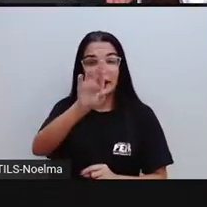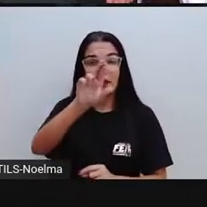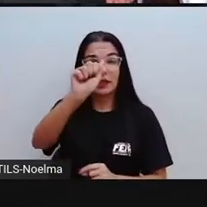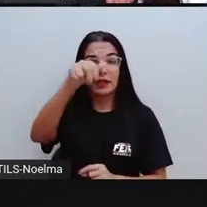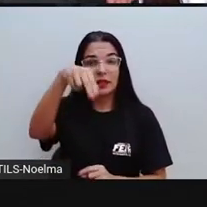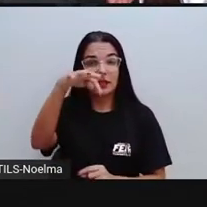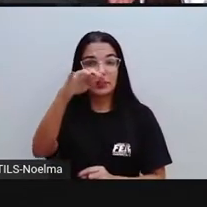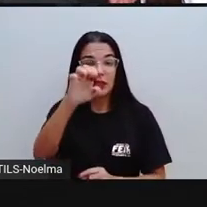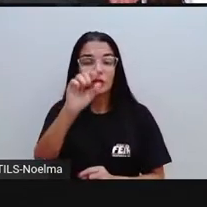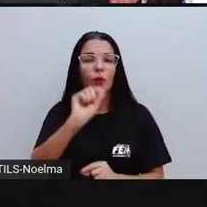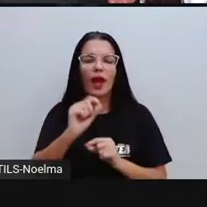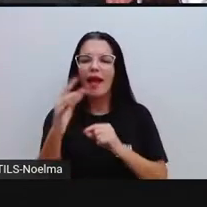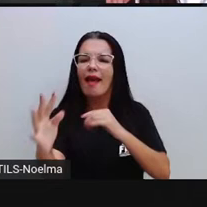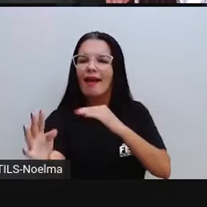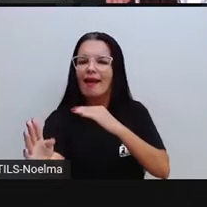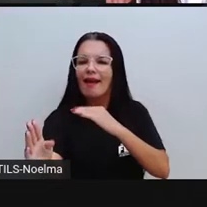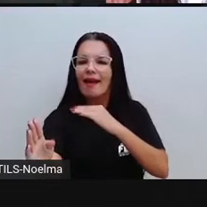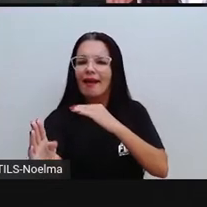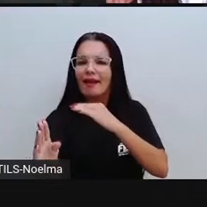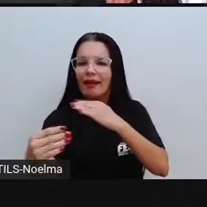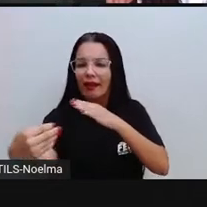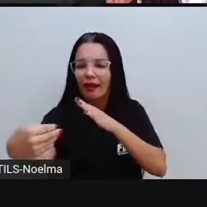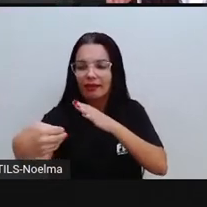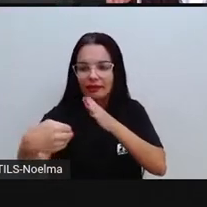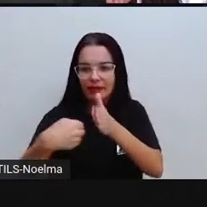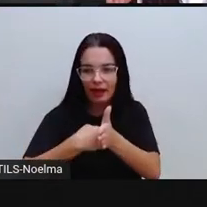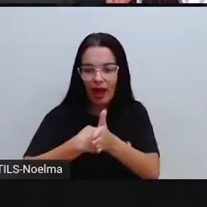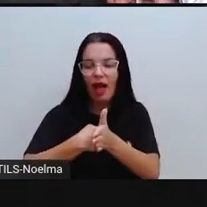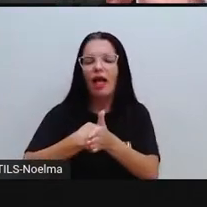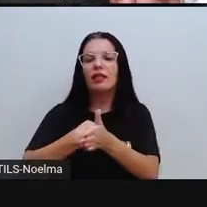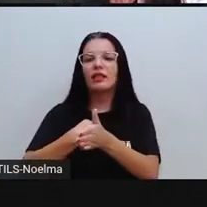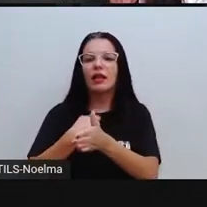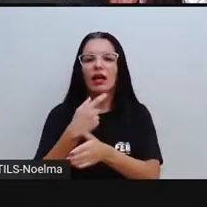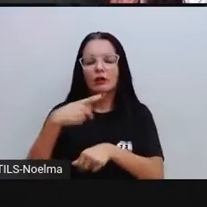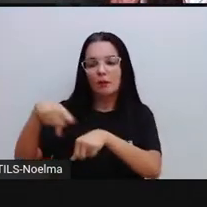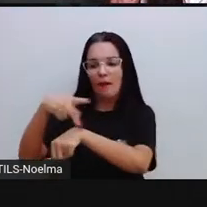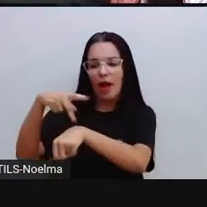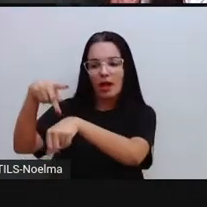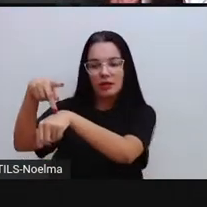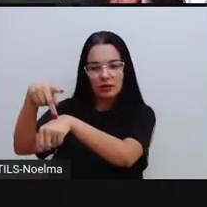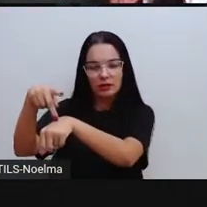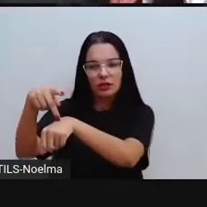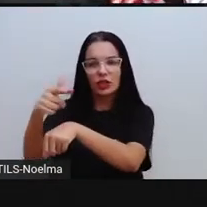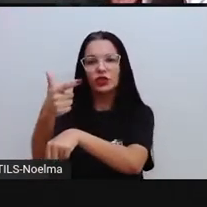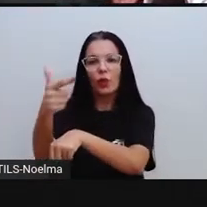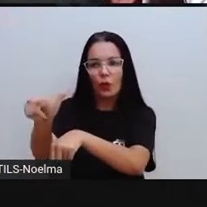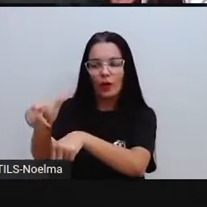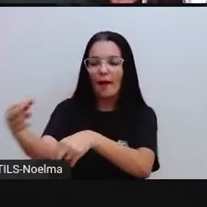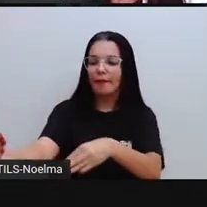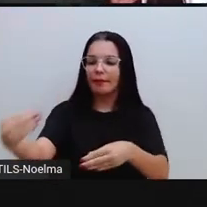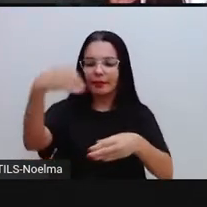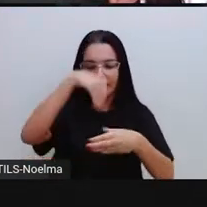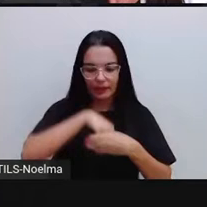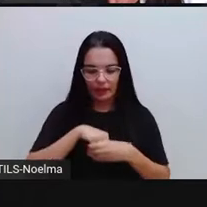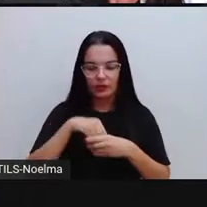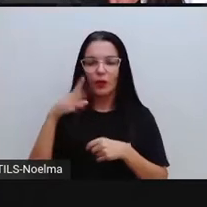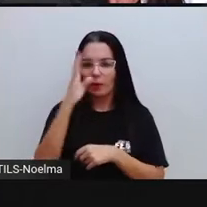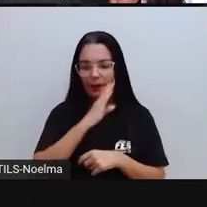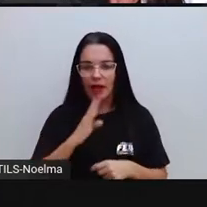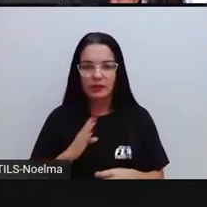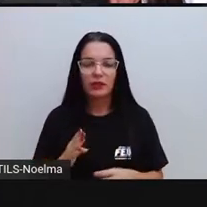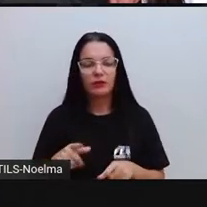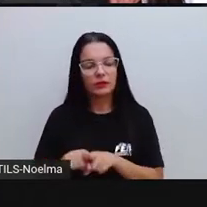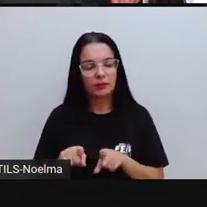do exterior ou de outra região, de uma região para outra. E a saída dessas pessoas de uma região ou de um país é chamada